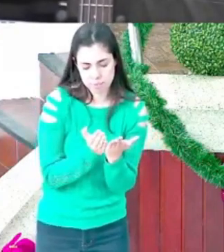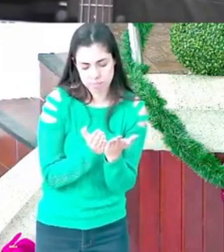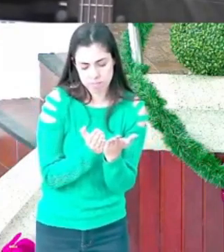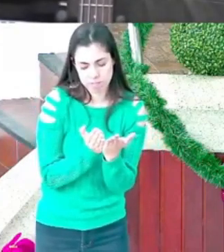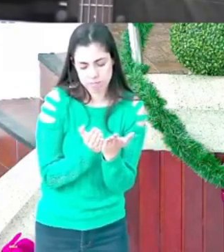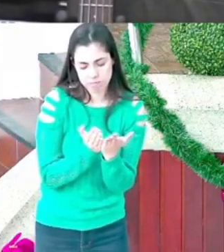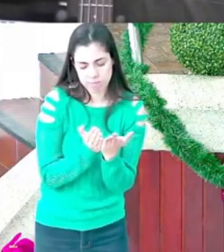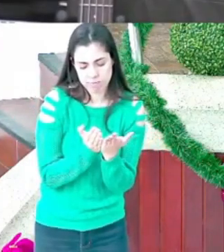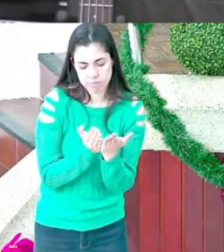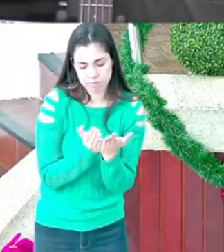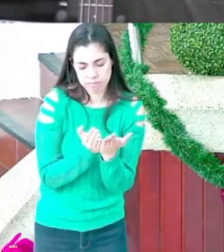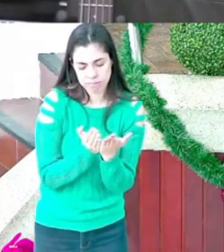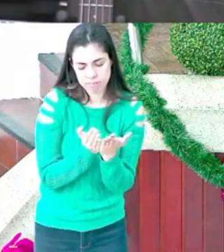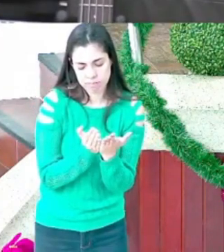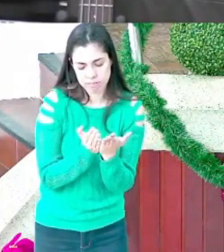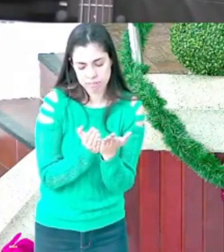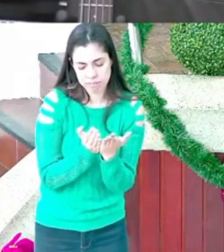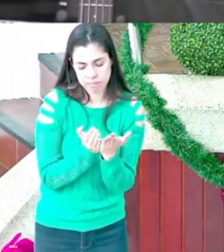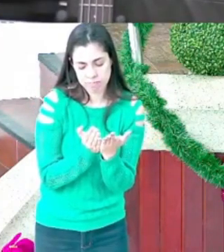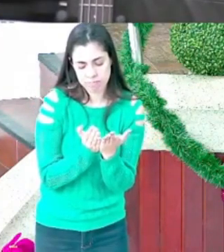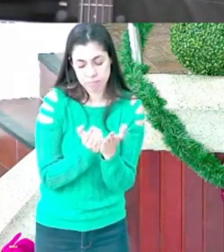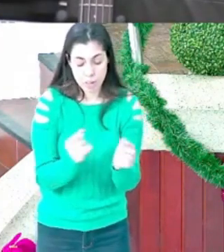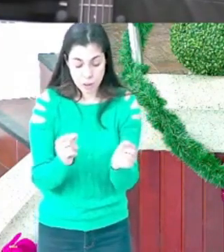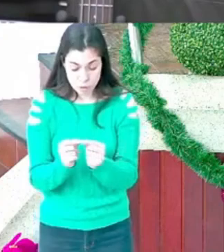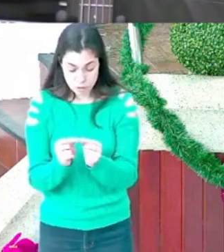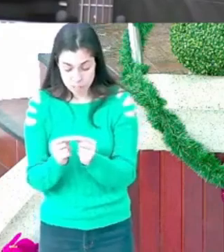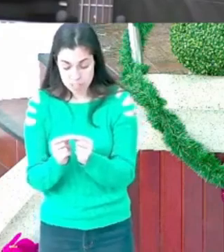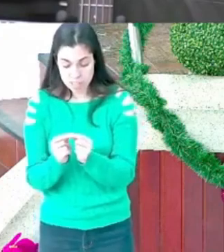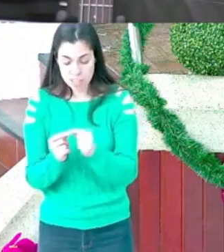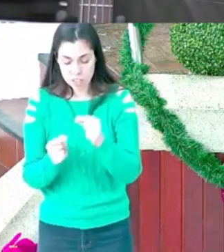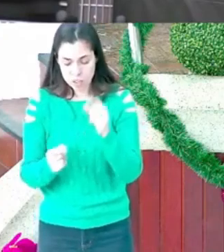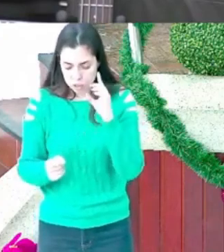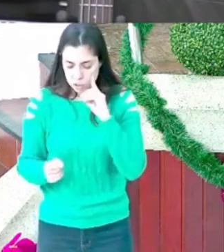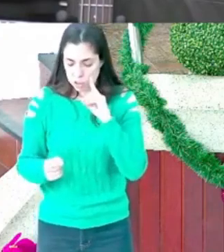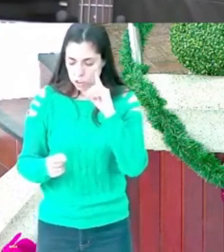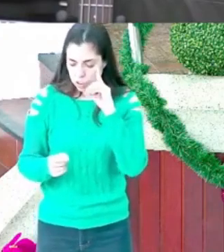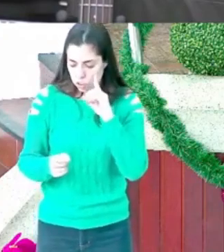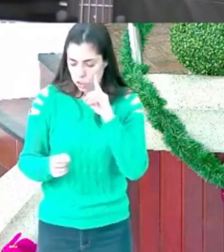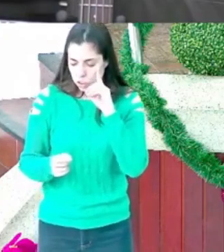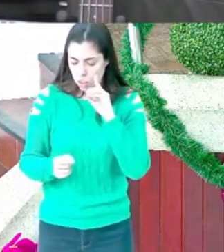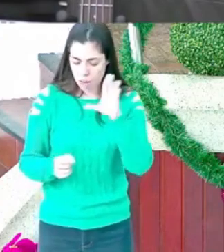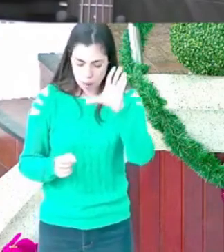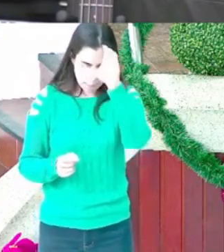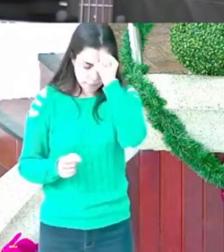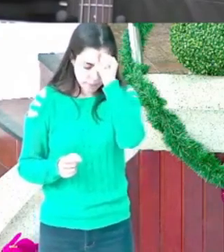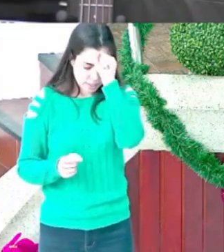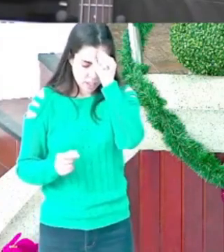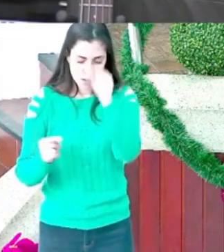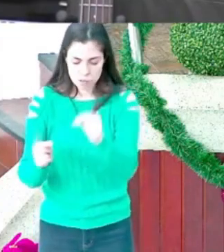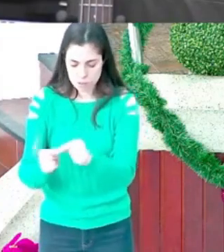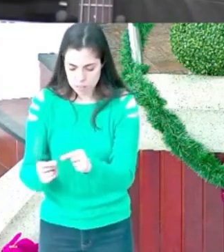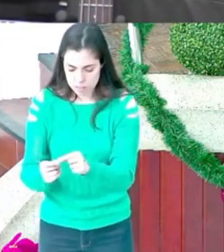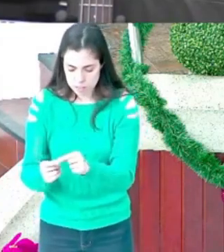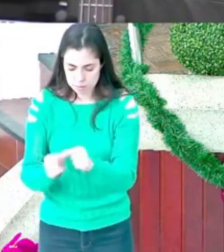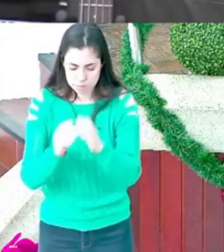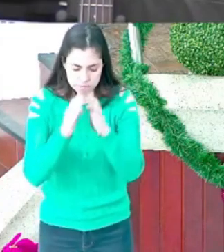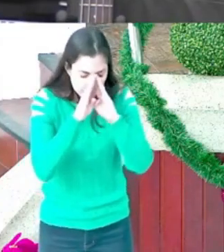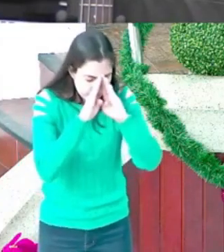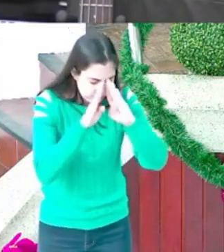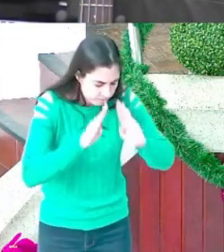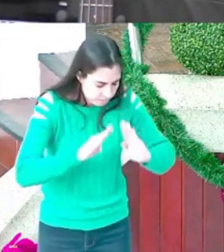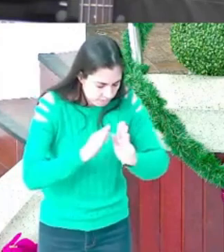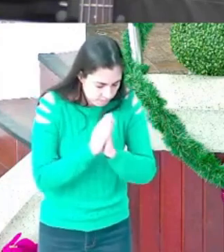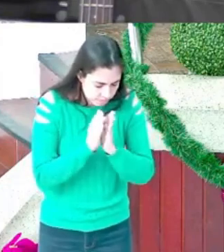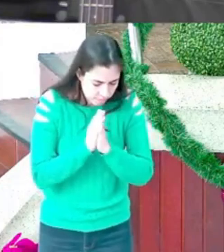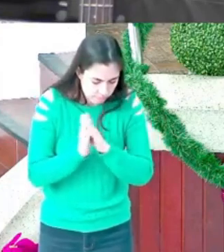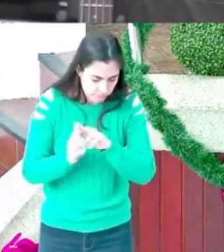prática o ensino da Tua palavra em nossas vidas. Essa é a nossa humilde oração e a